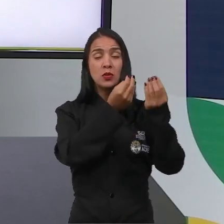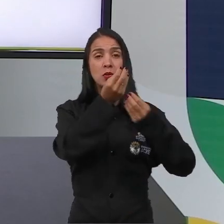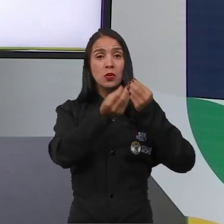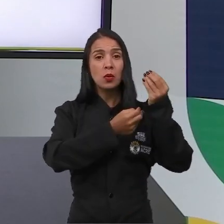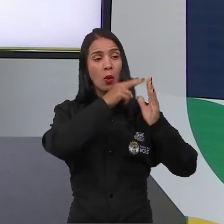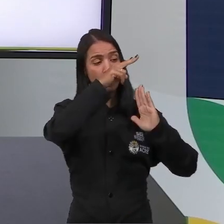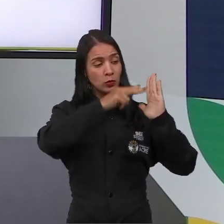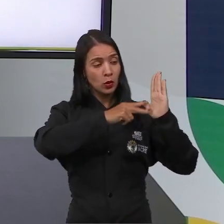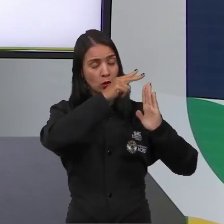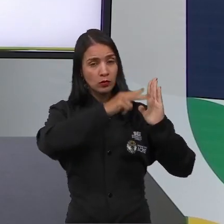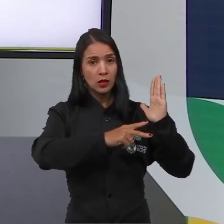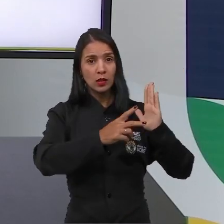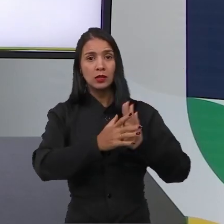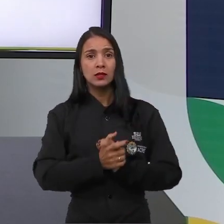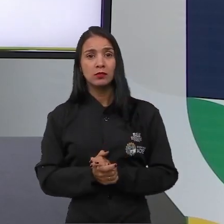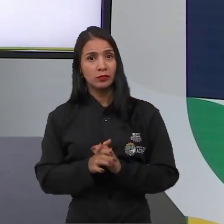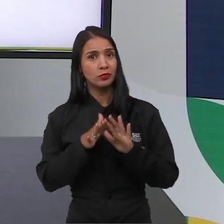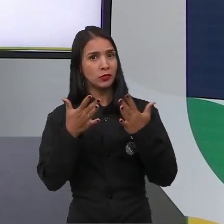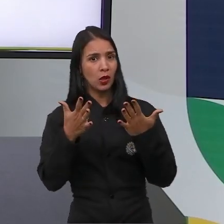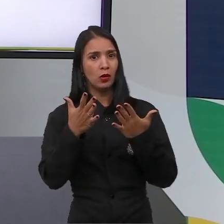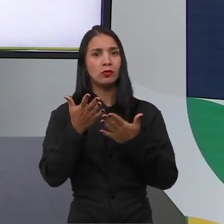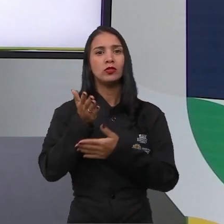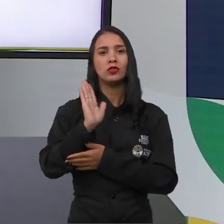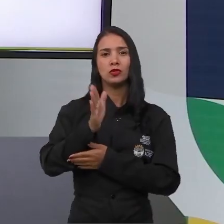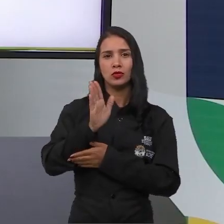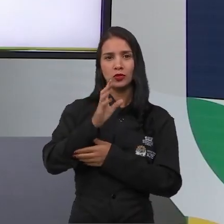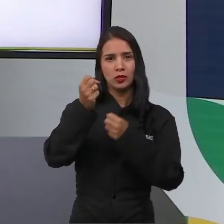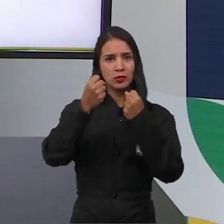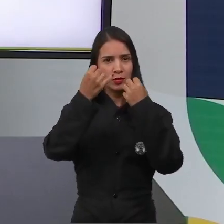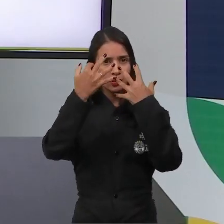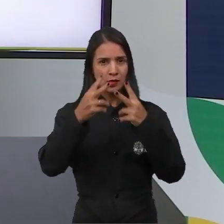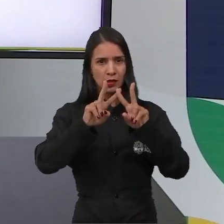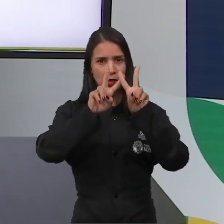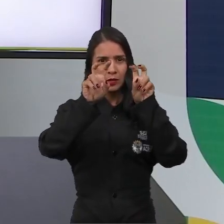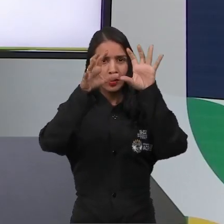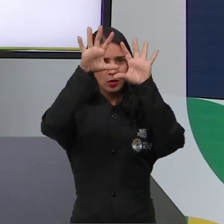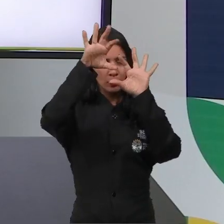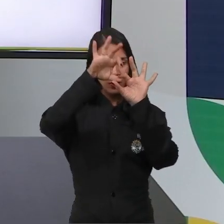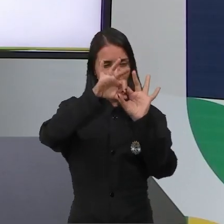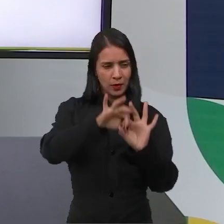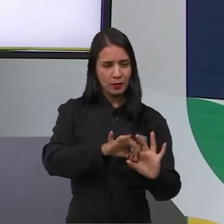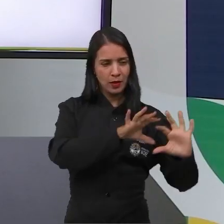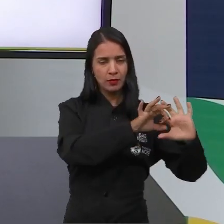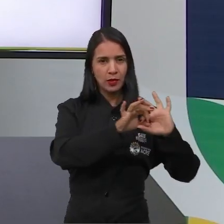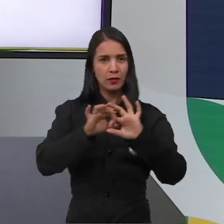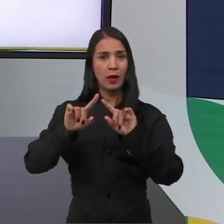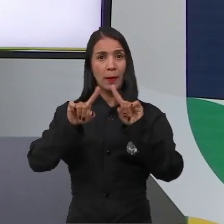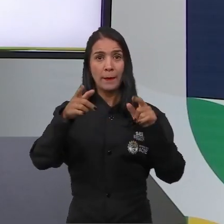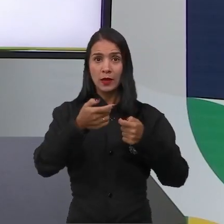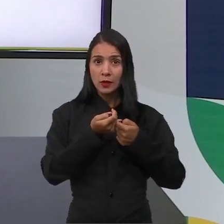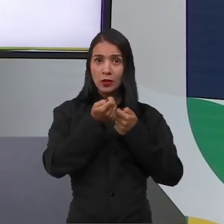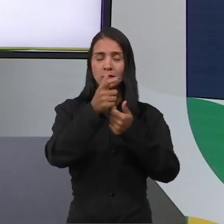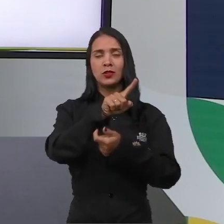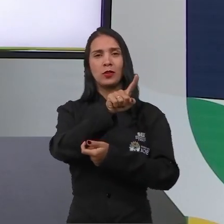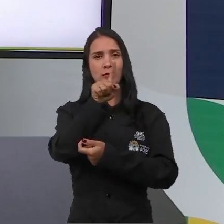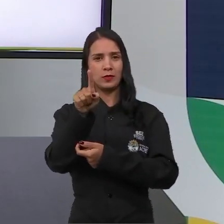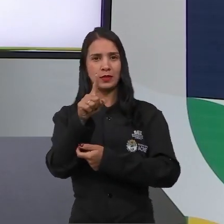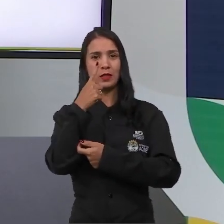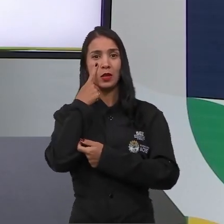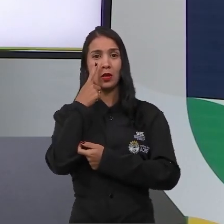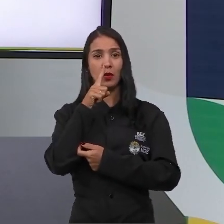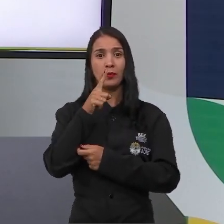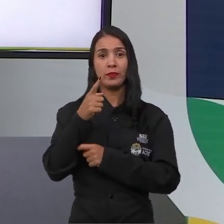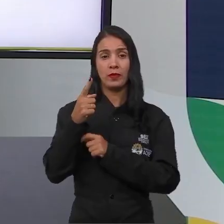processo de leitura? Nós estamos falando da questão da coesão e da coerência, mas nada impede que eu dê uma dica para vocês. É importante que antes de qualquer